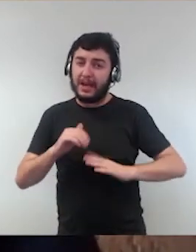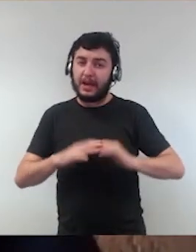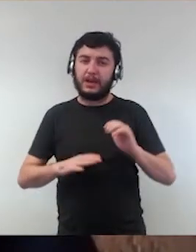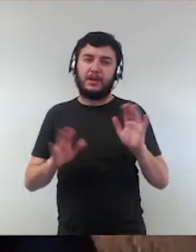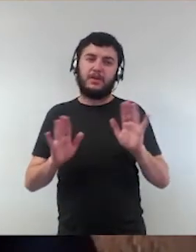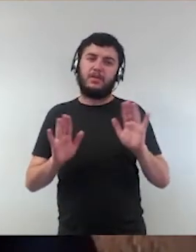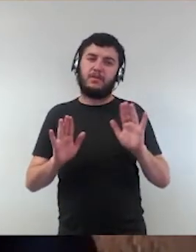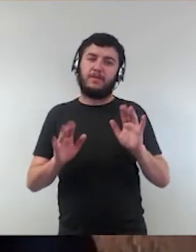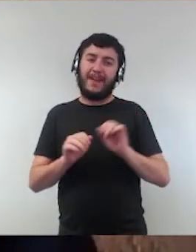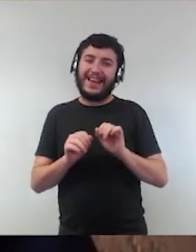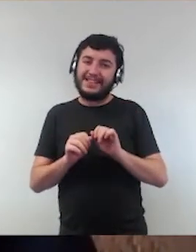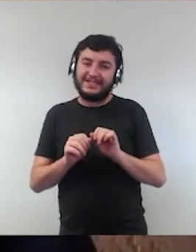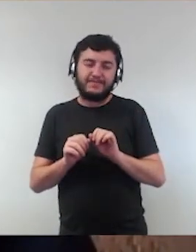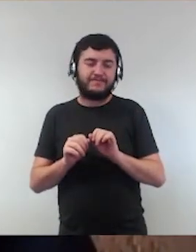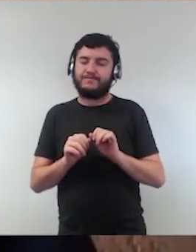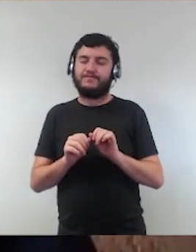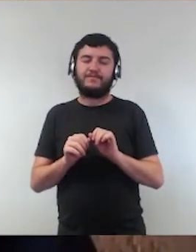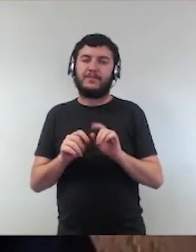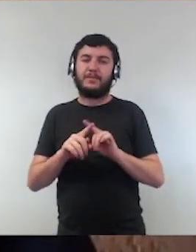no momento em que ela